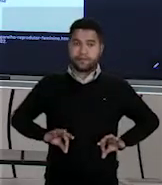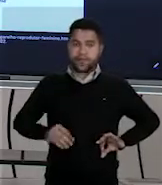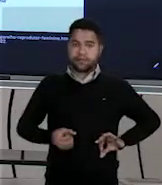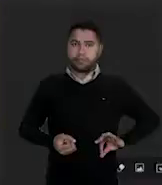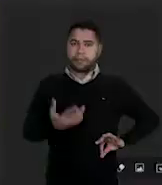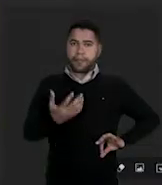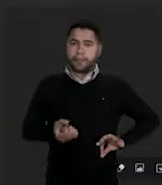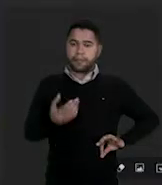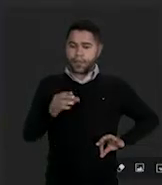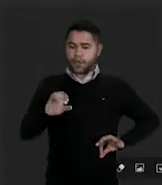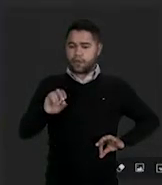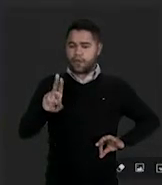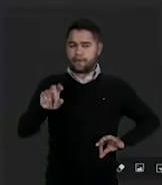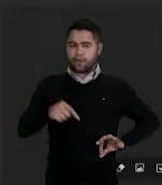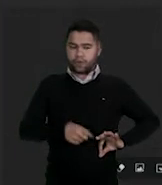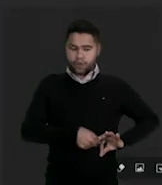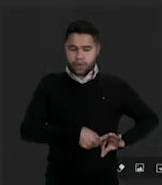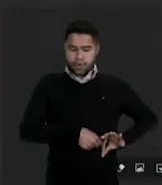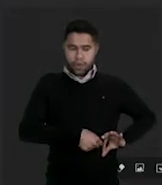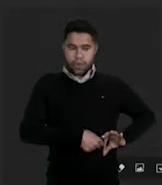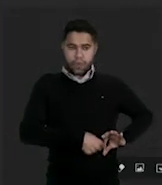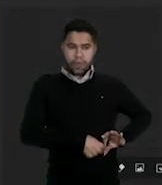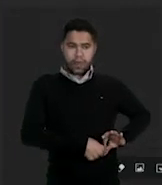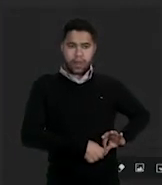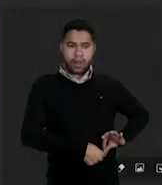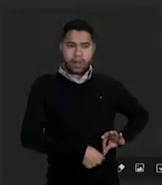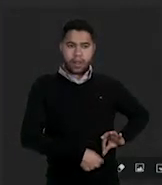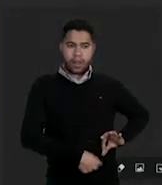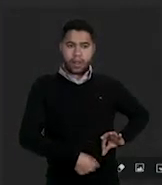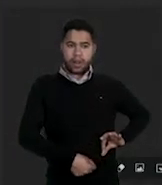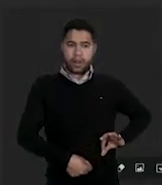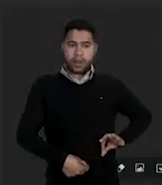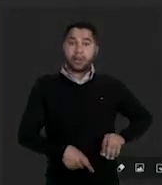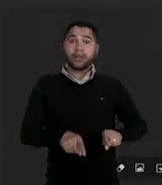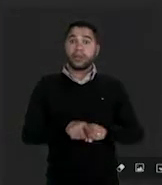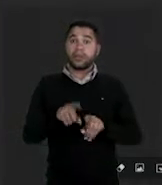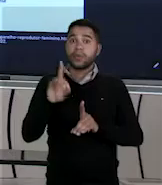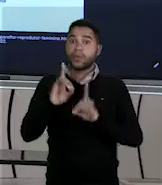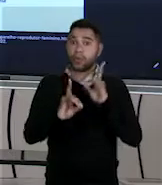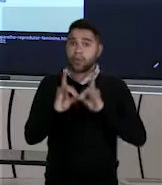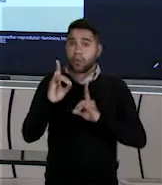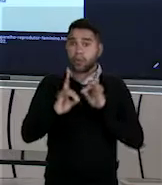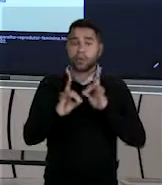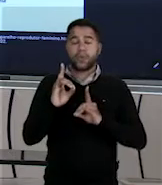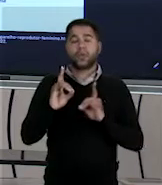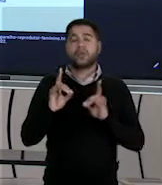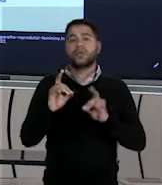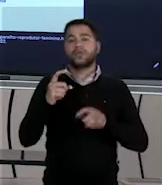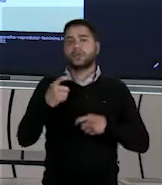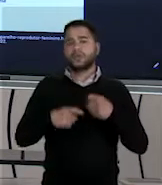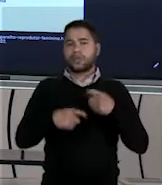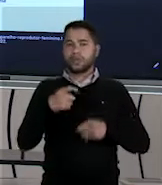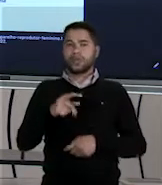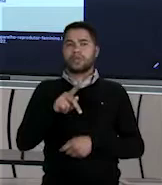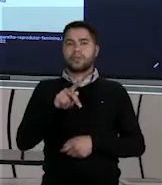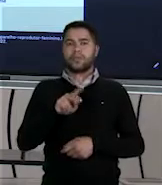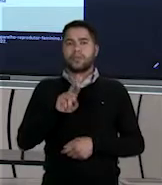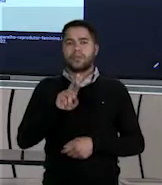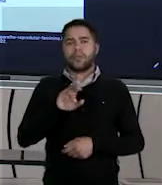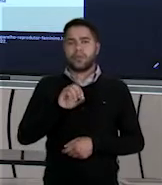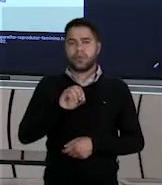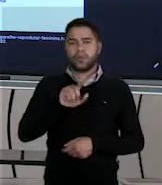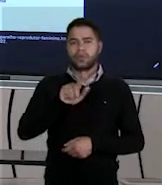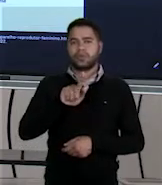óvulos e também os hormônios sexuais, como a progesterona e o